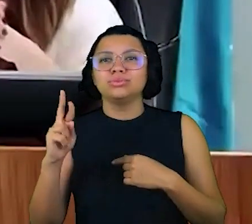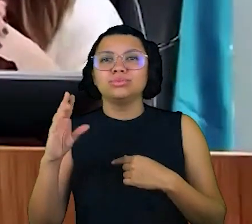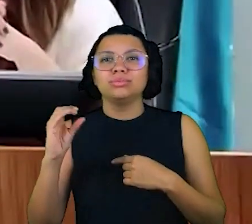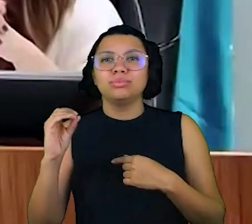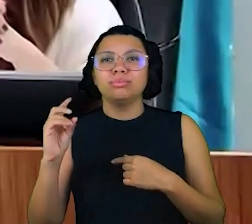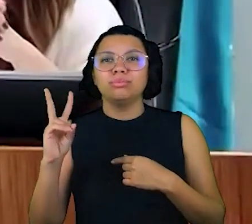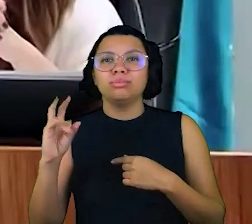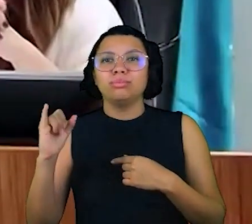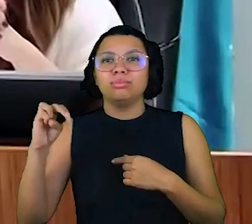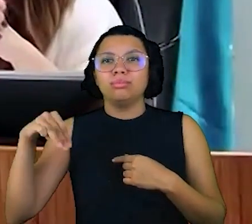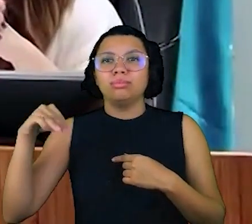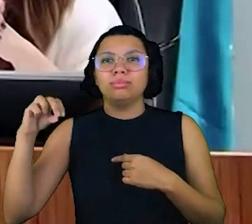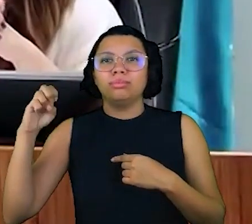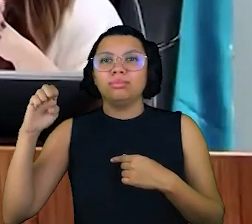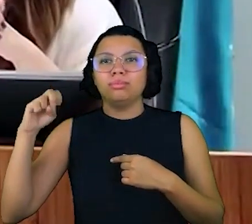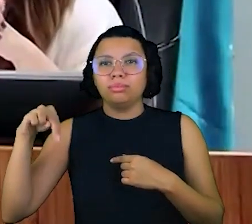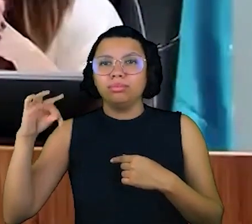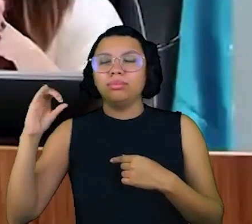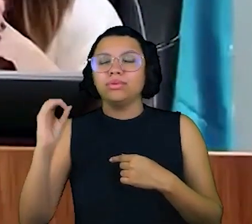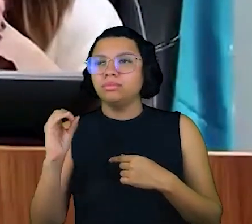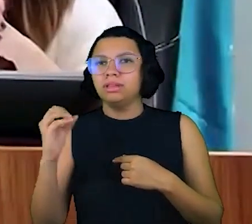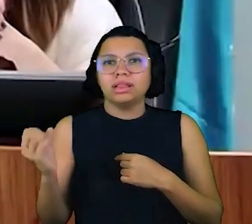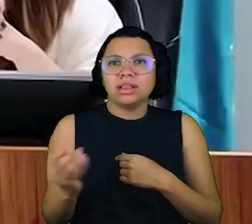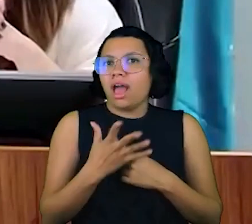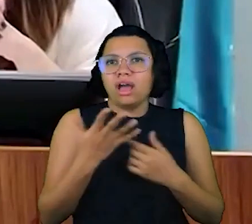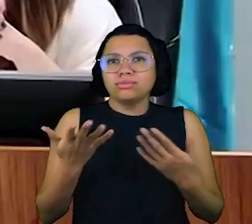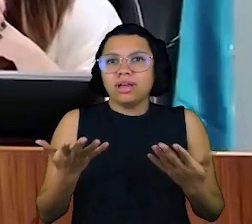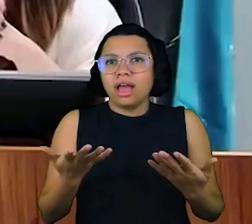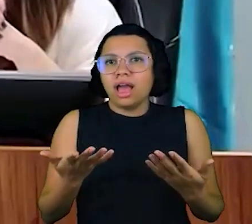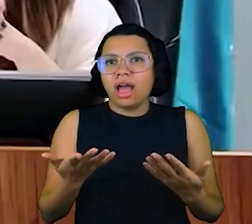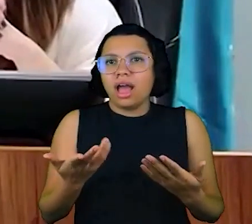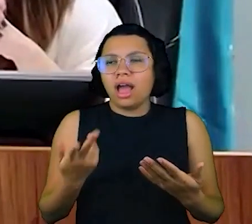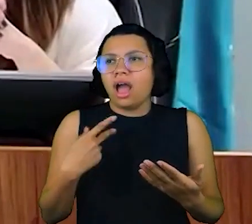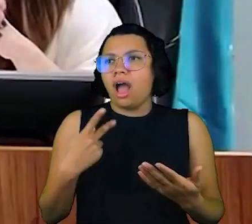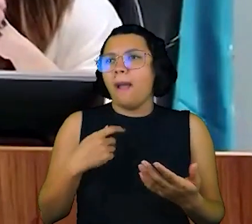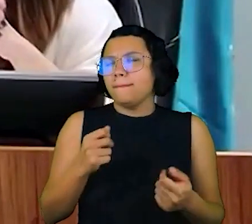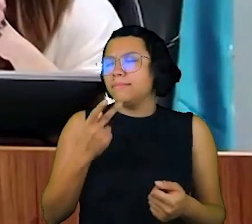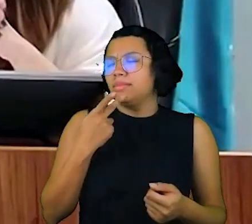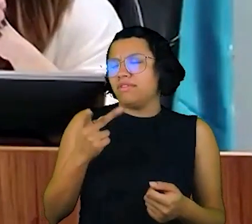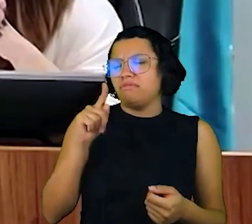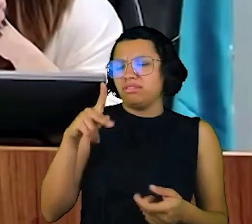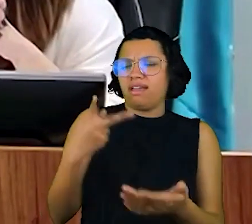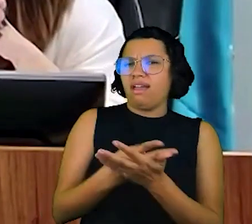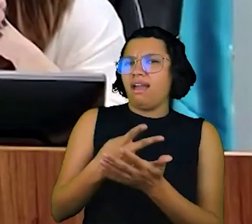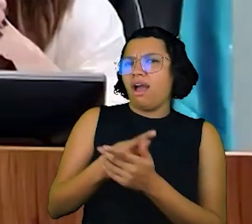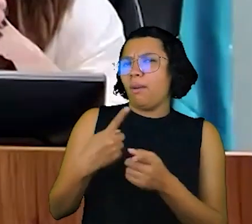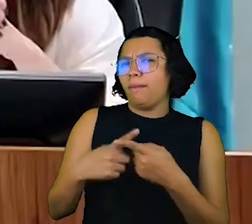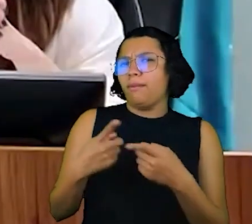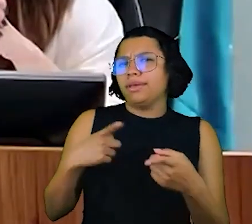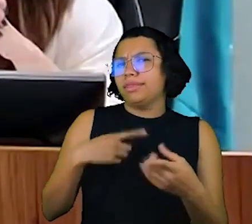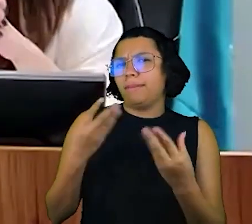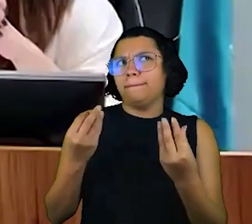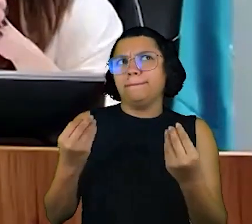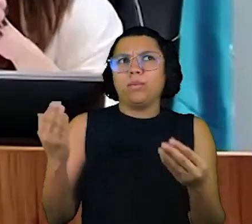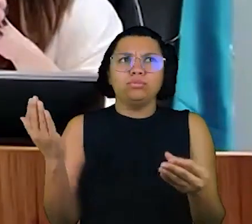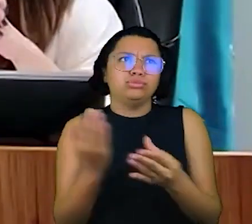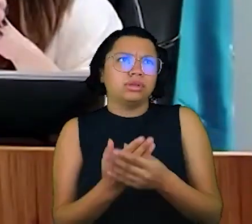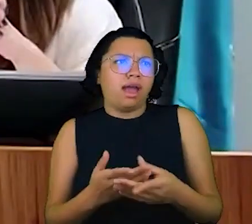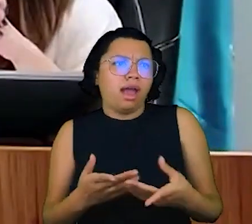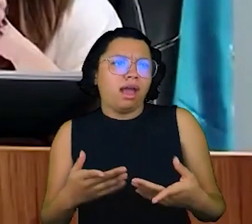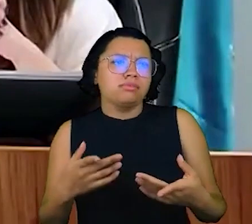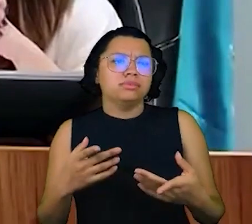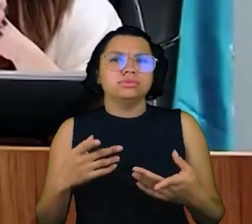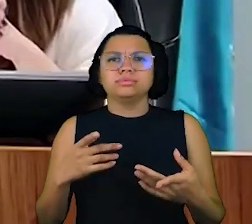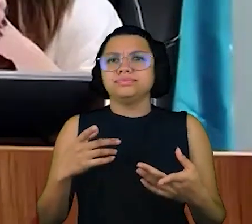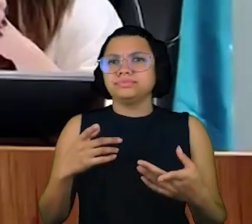provimento que não se atualiza. Nós poderíamos até levantar a mão e dizer, não, mas se você está equivocado, porque existem